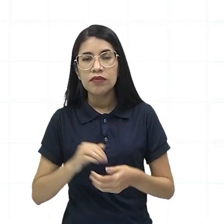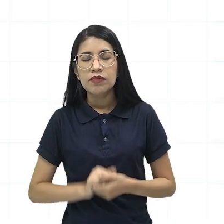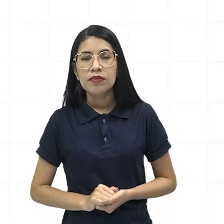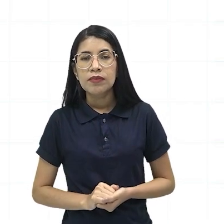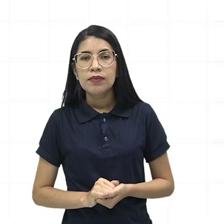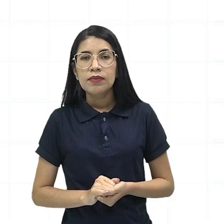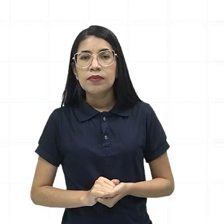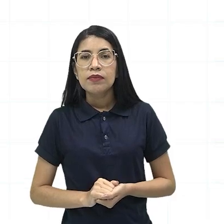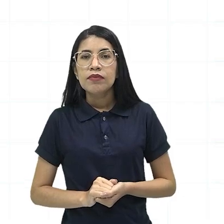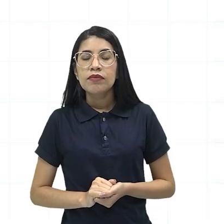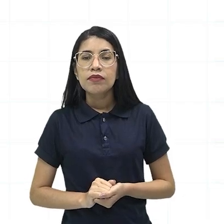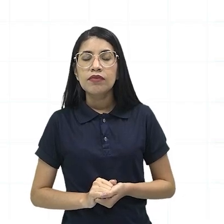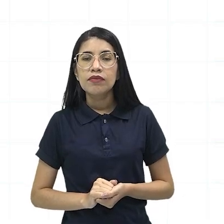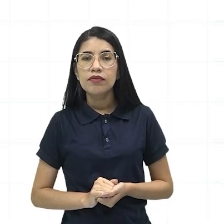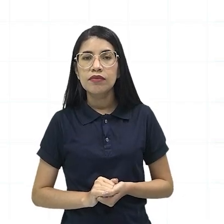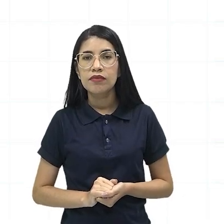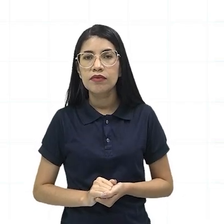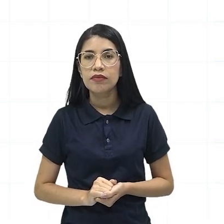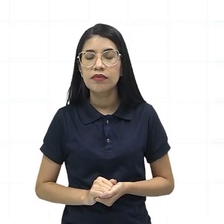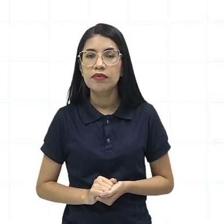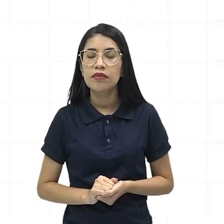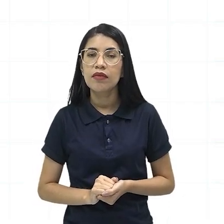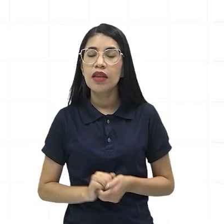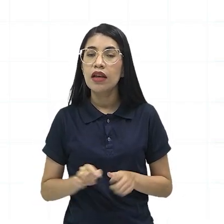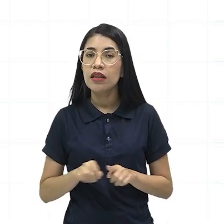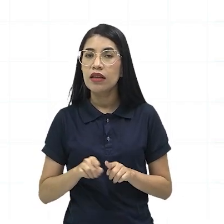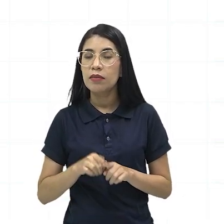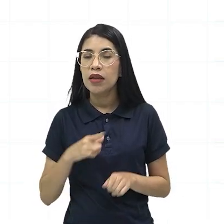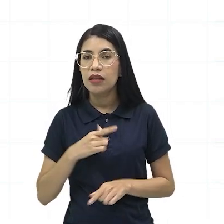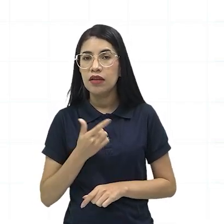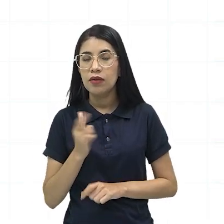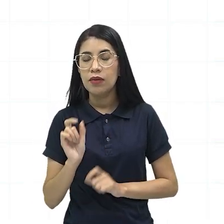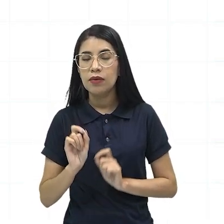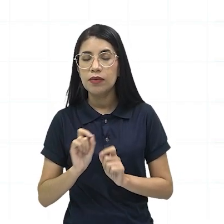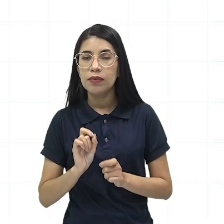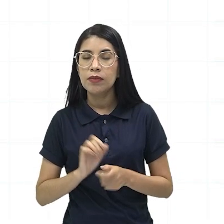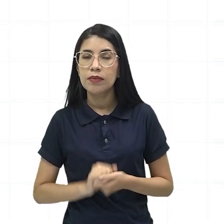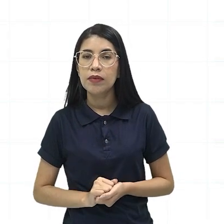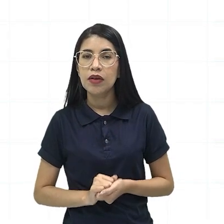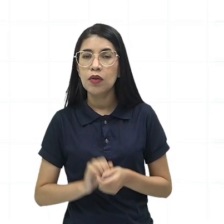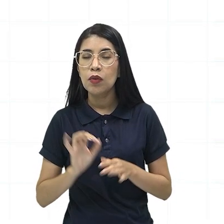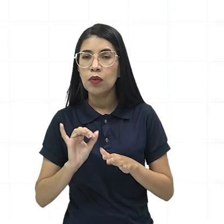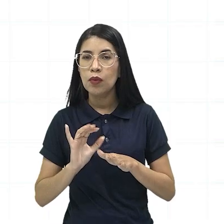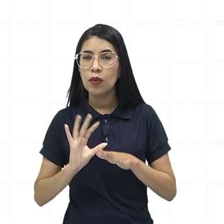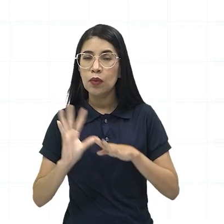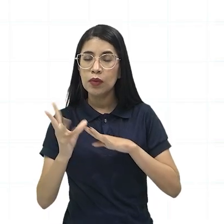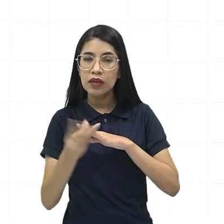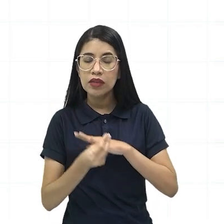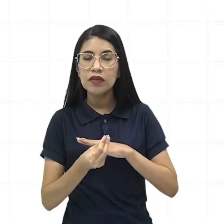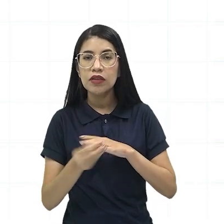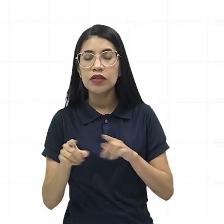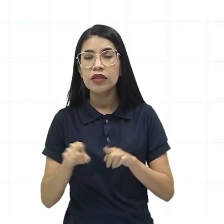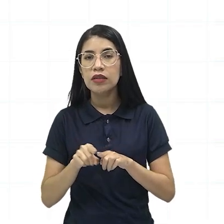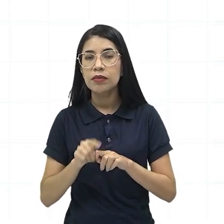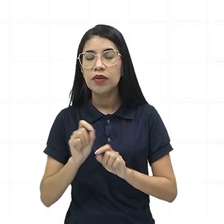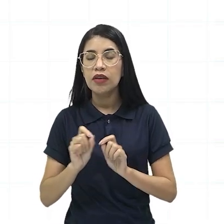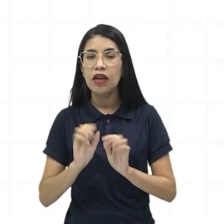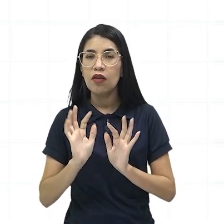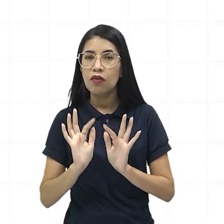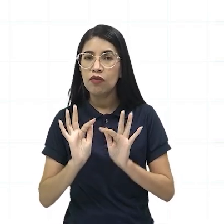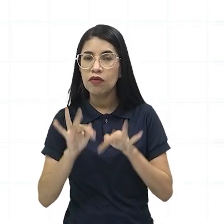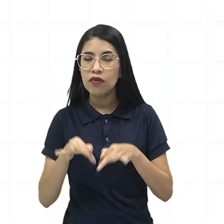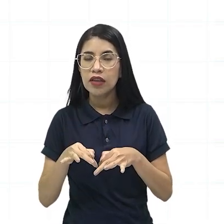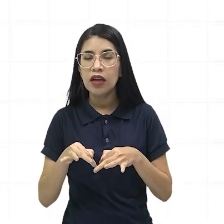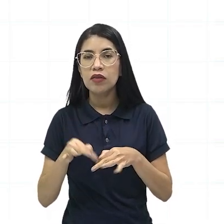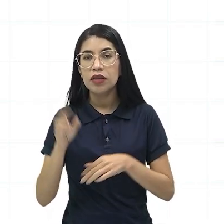daquilo. Perfeito? E temos então também nas crônicas o desfecho. Esse desfecho marca o final da